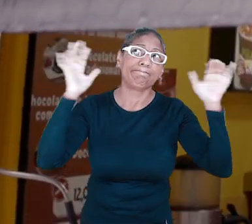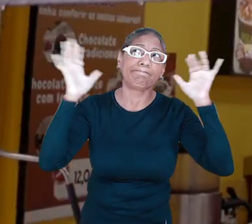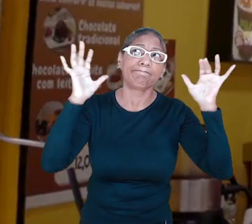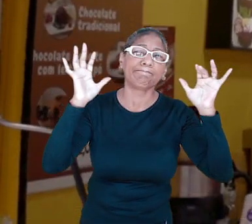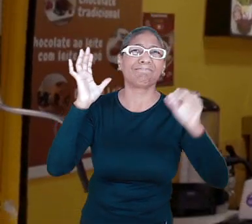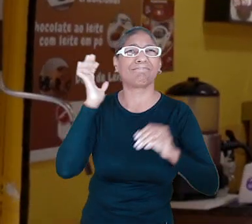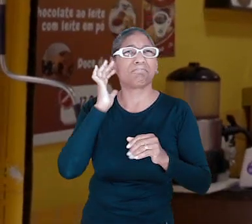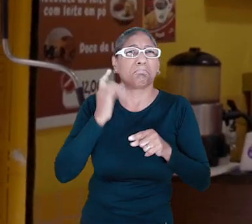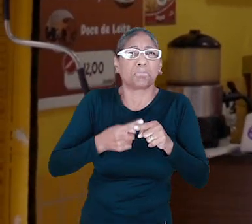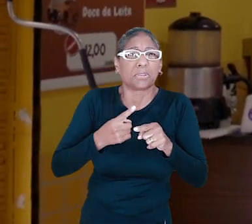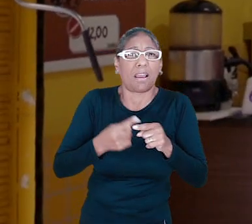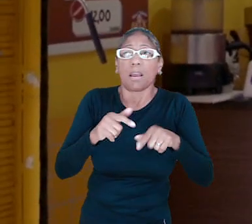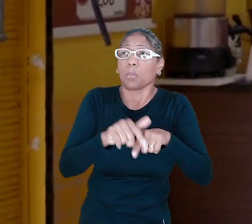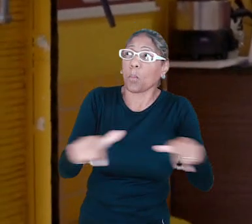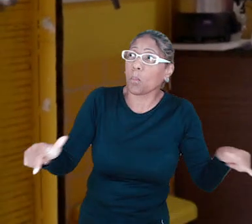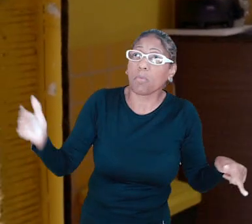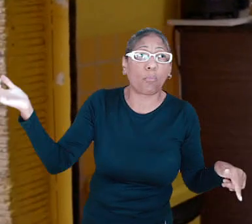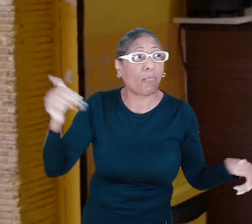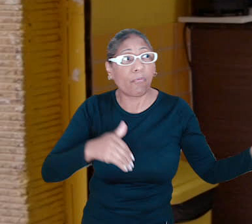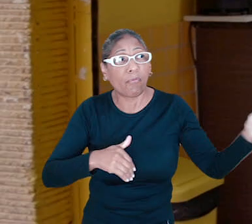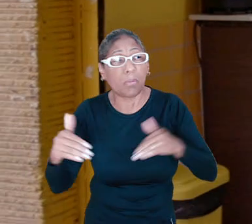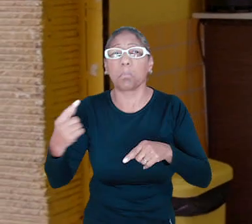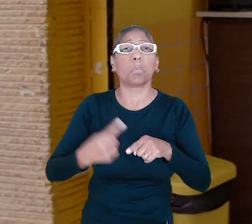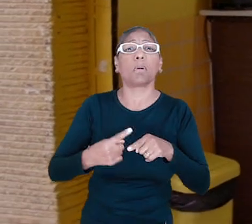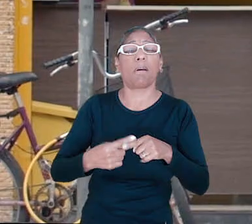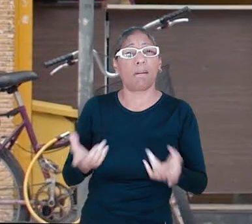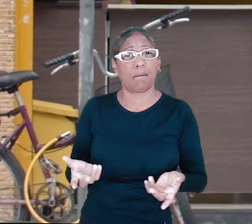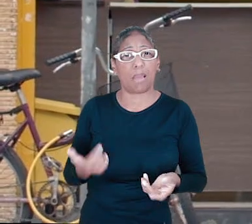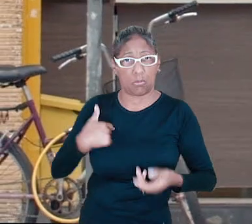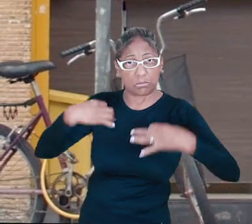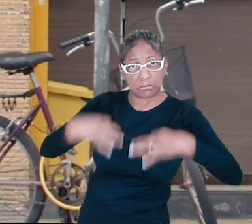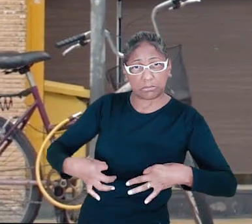mente, tentando entender se você fez a escolha certa ou não.